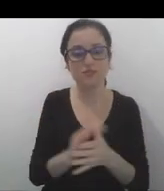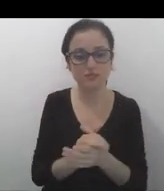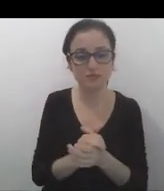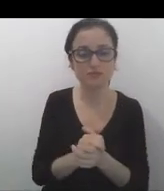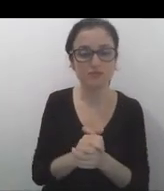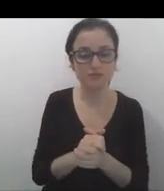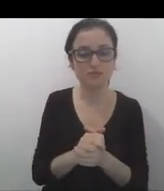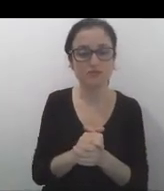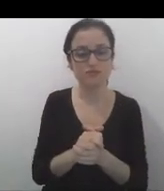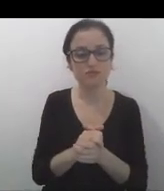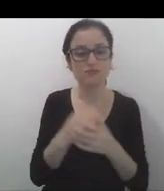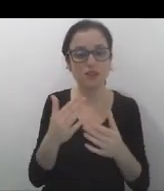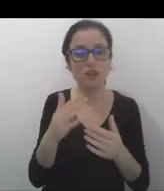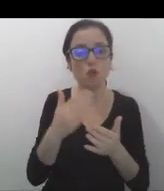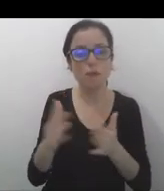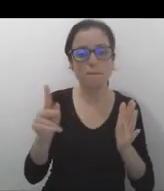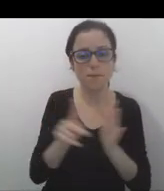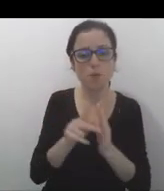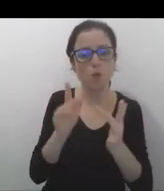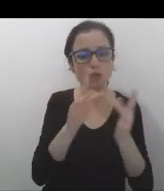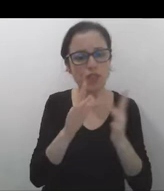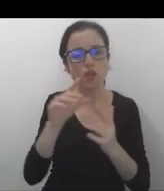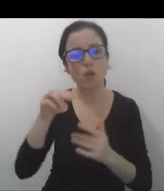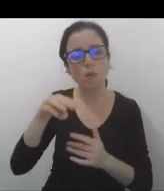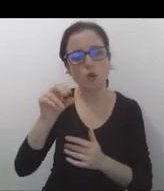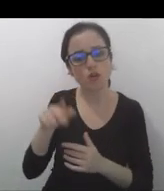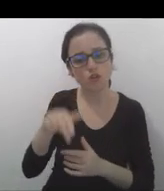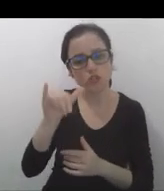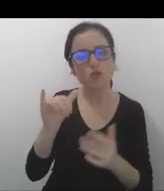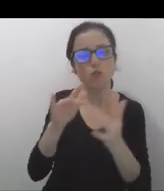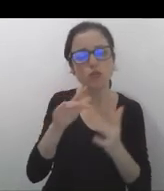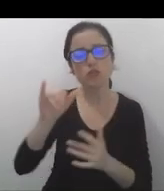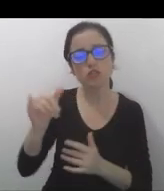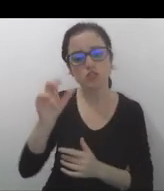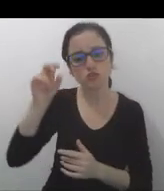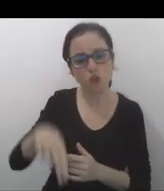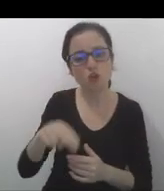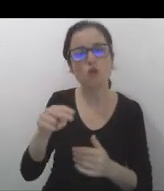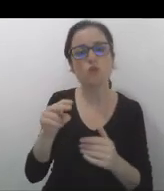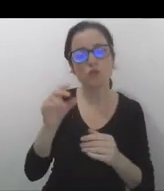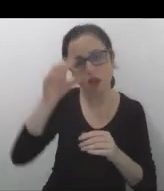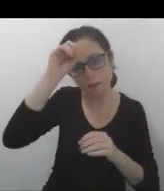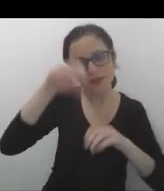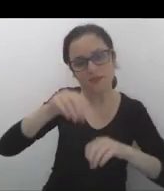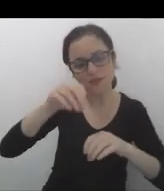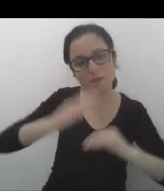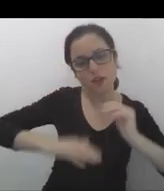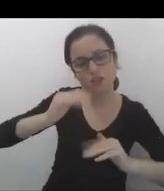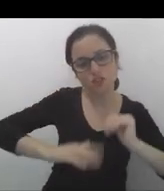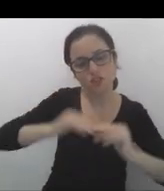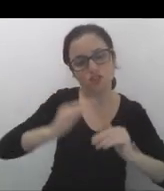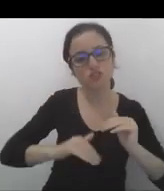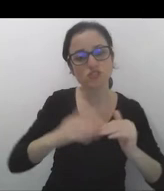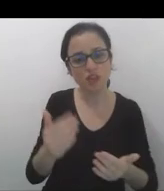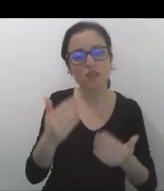Estados Unidos isso vai ganhar uma outra dimensão a partir do próprio contato do Mohol Nad com o John Dewey, né? O